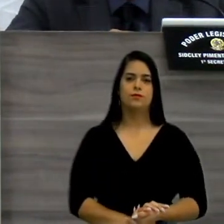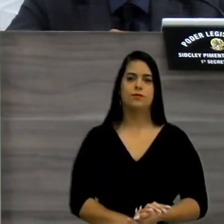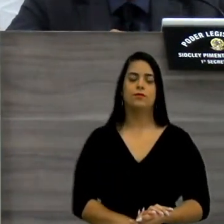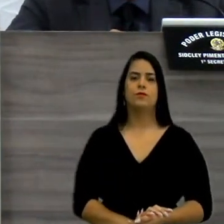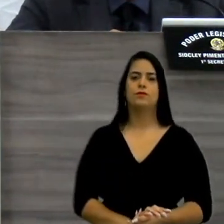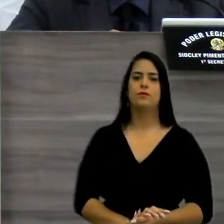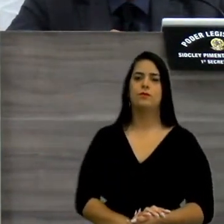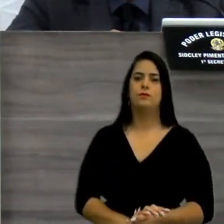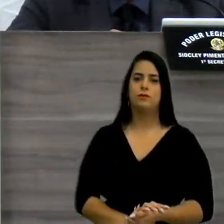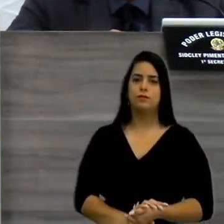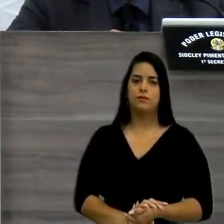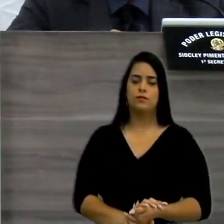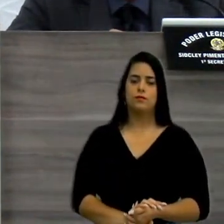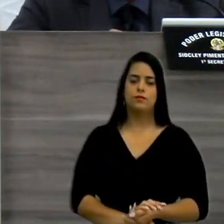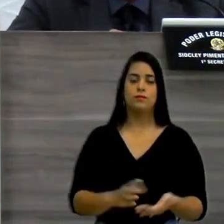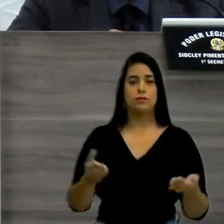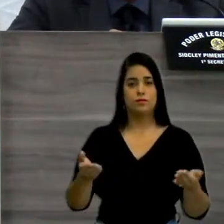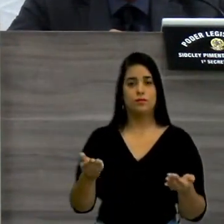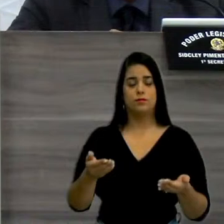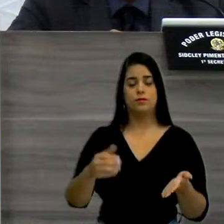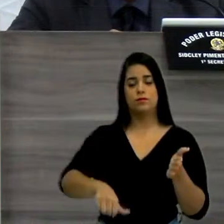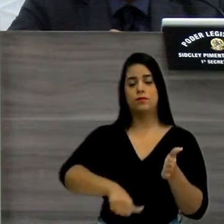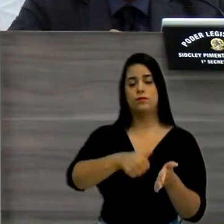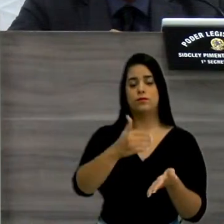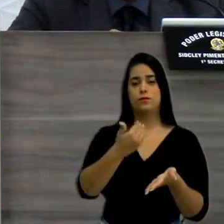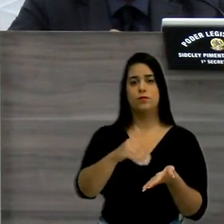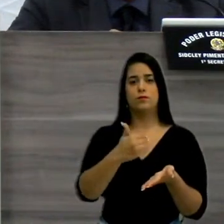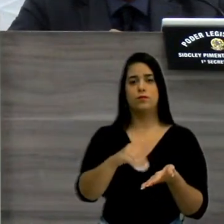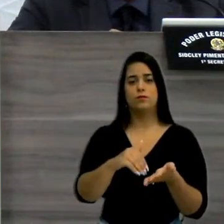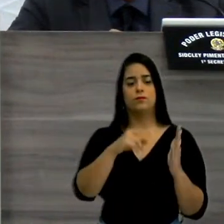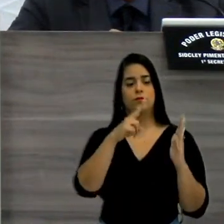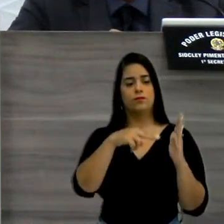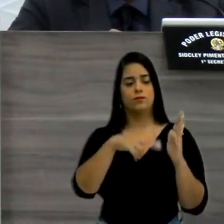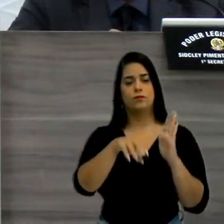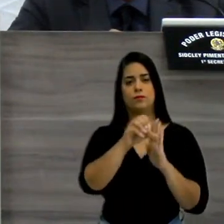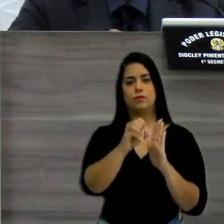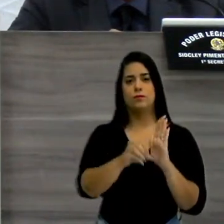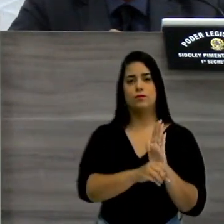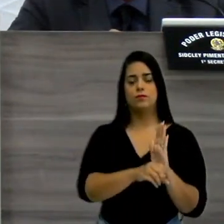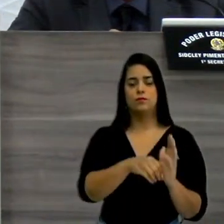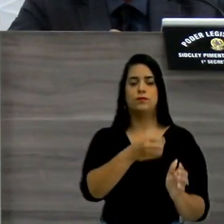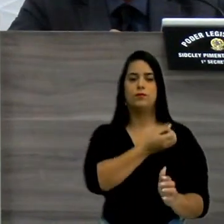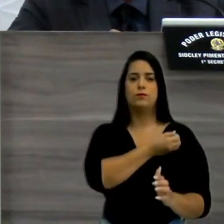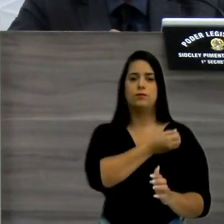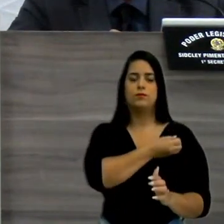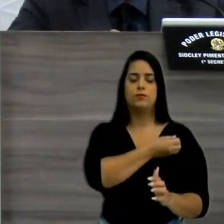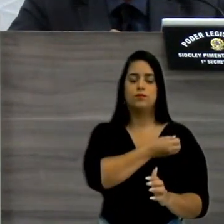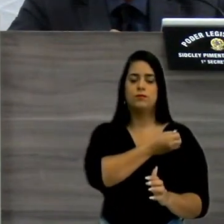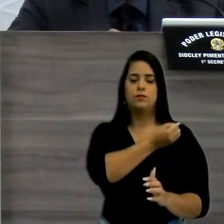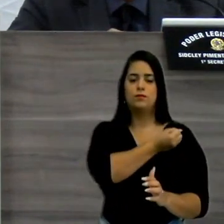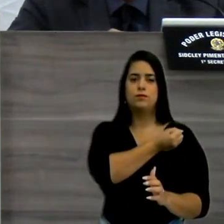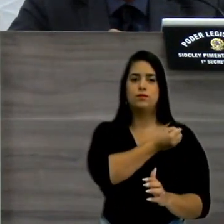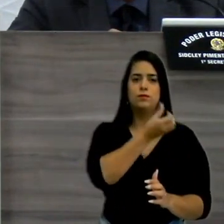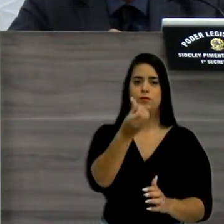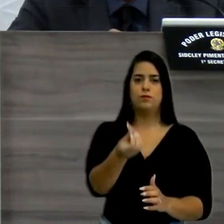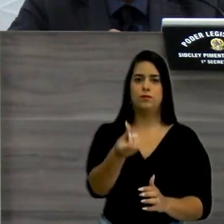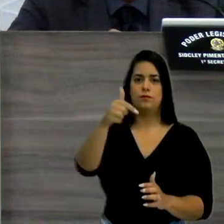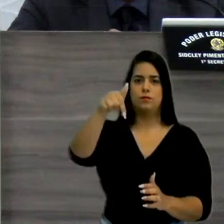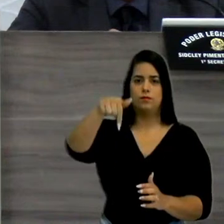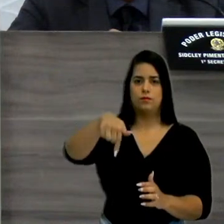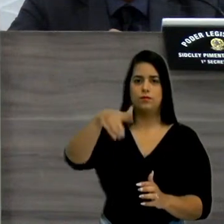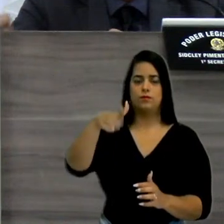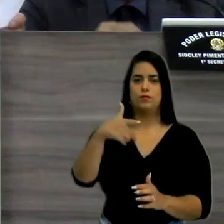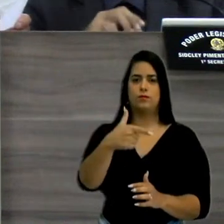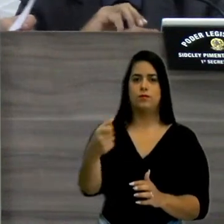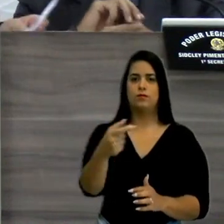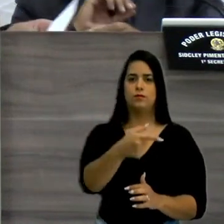Passo para o meu secretário fazer a leitura do ofício número 627 Não. Ofício número